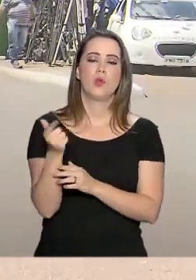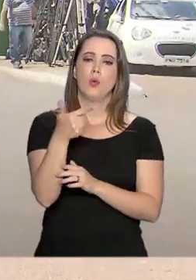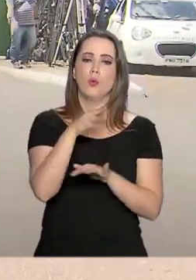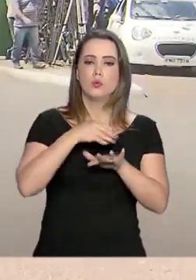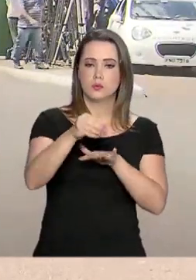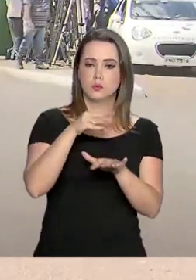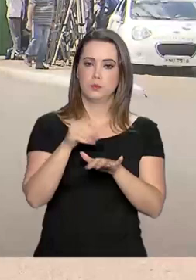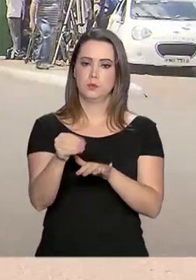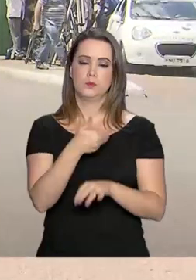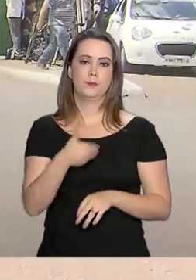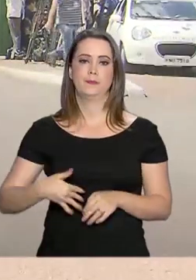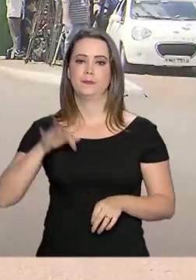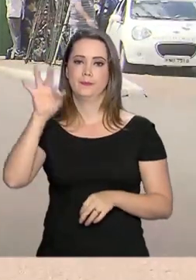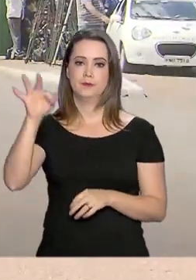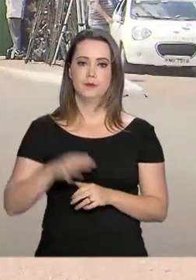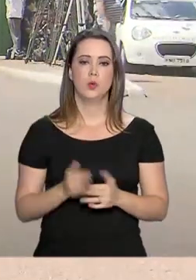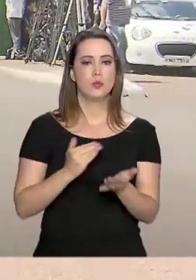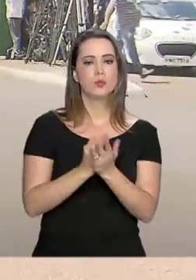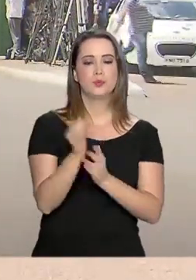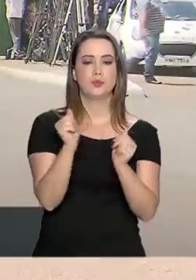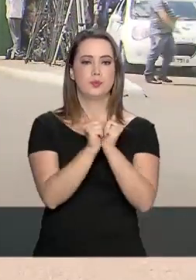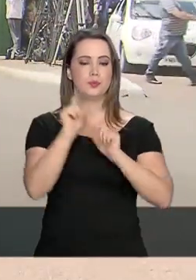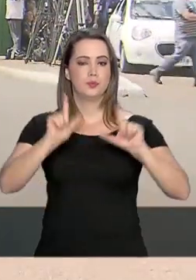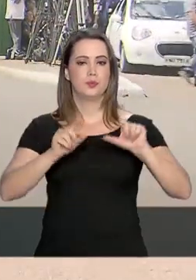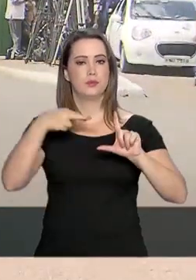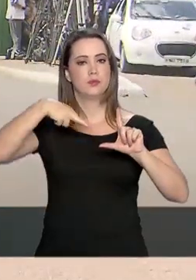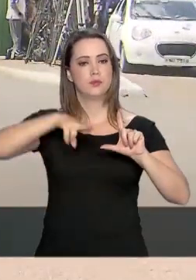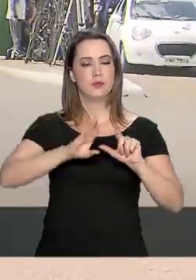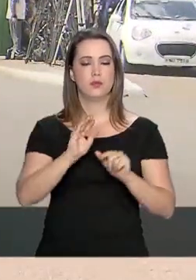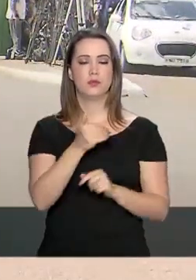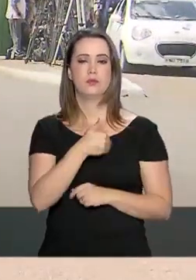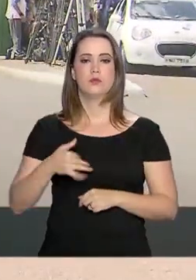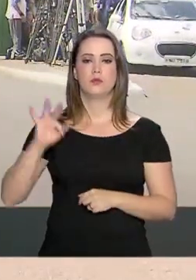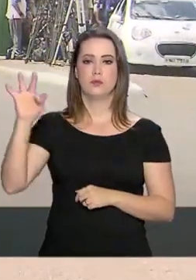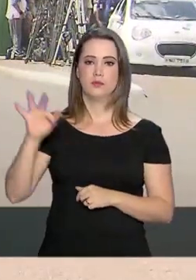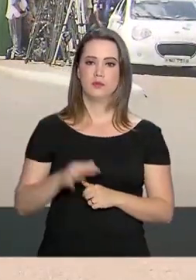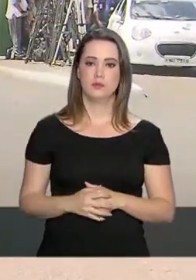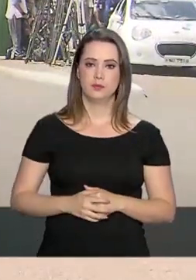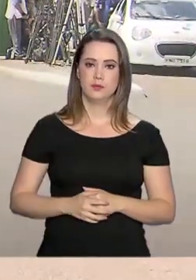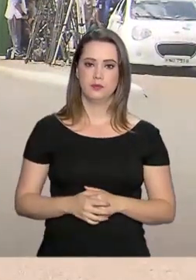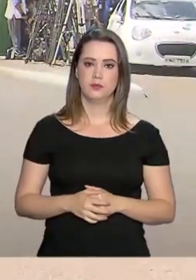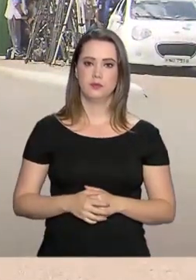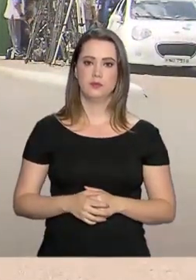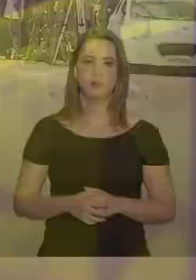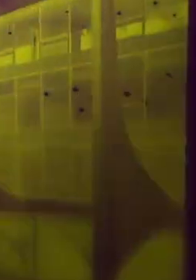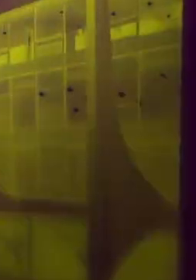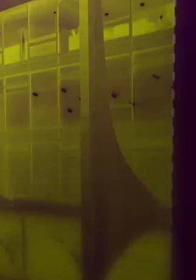outras notícias do governo federal. Continue com a gente na NBR, a TV do governo federal.